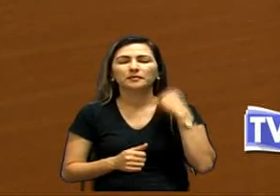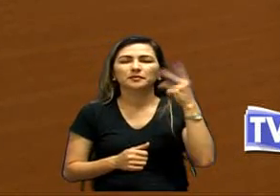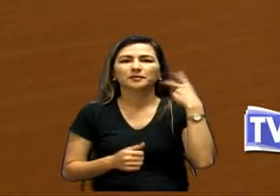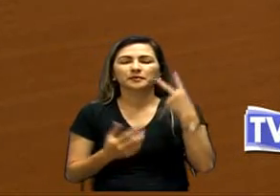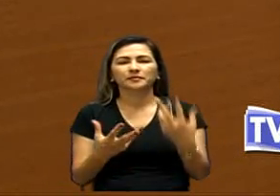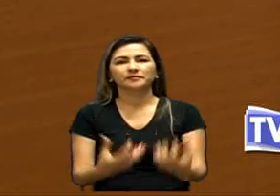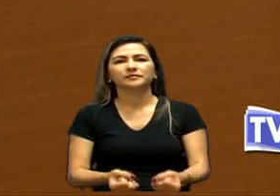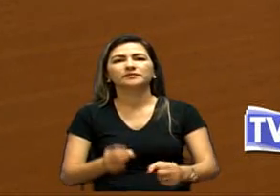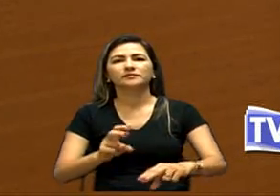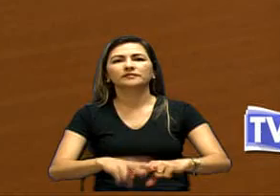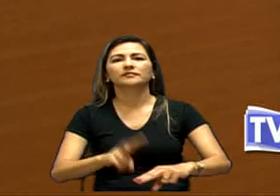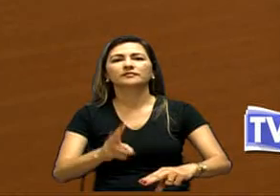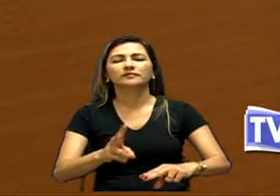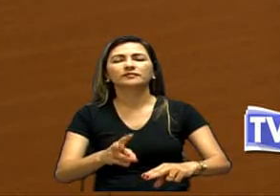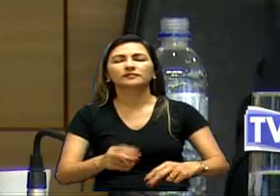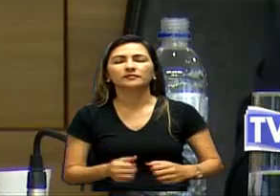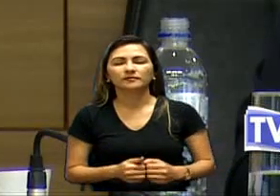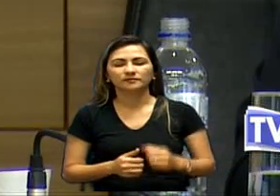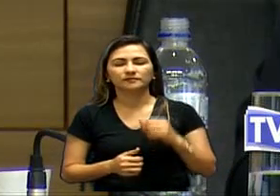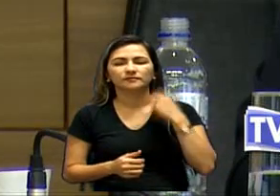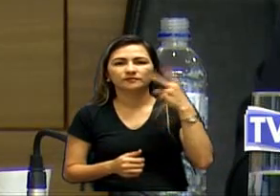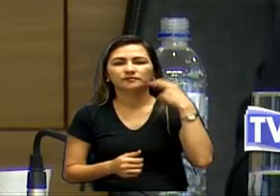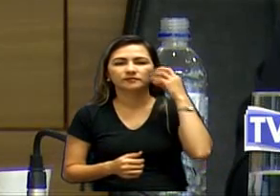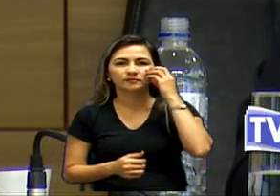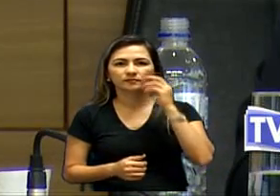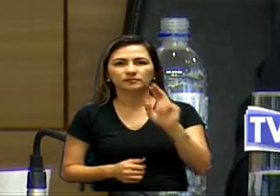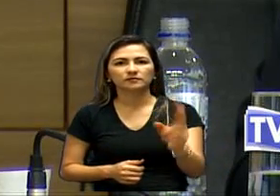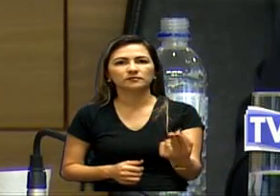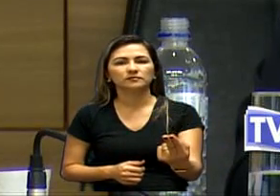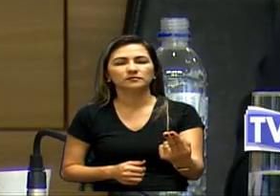como estão. Fica aprovado. Vereador Renan Santos, requerimento.